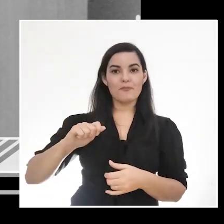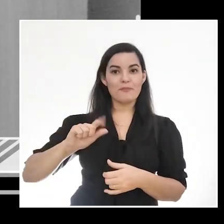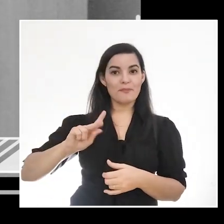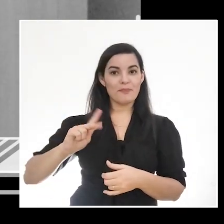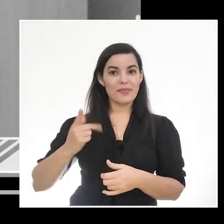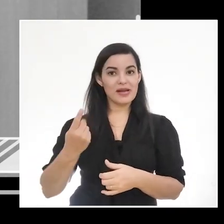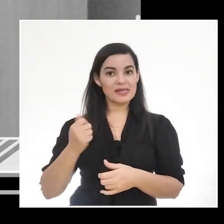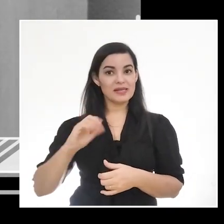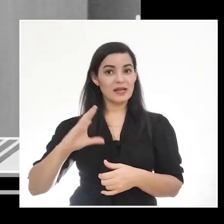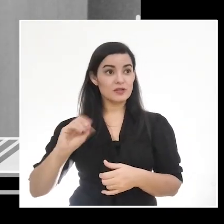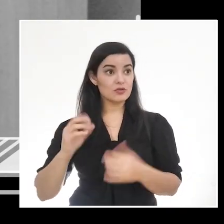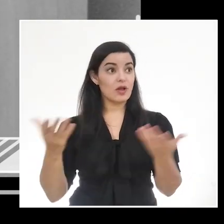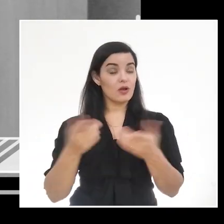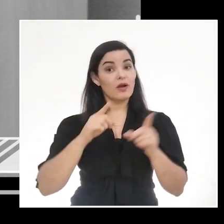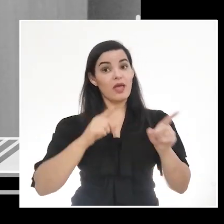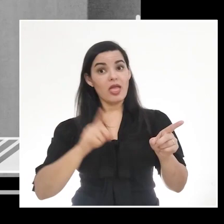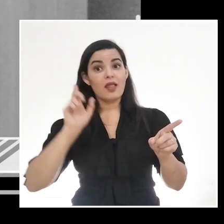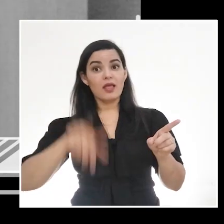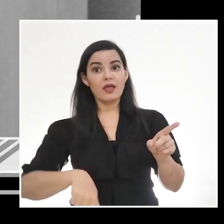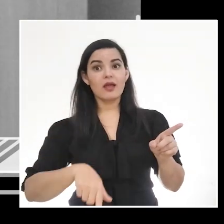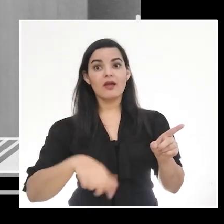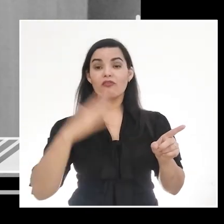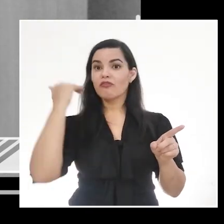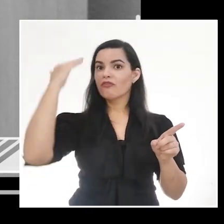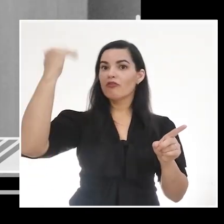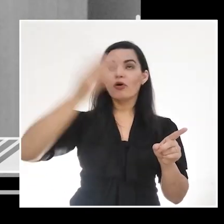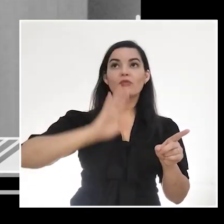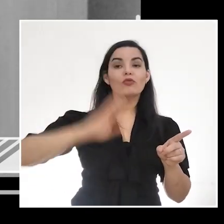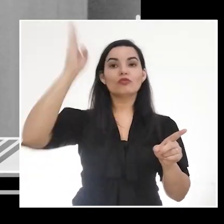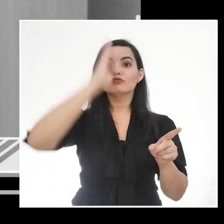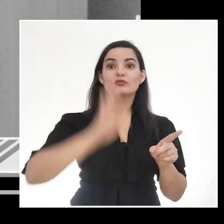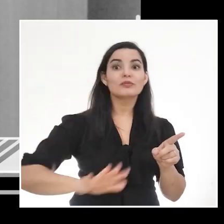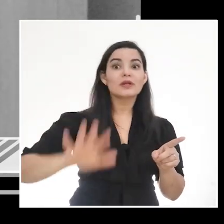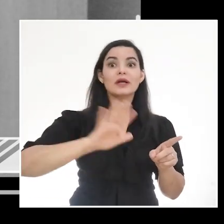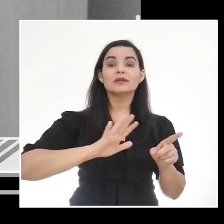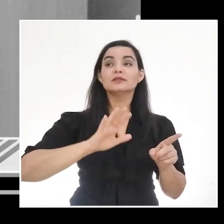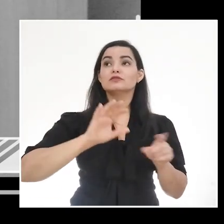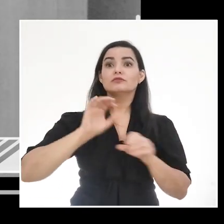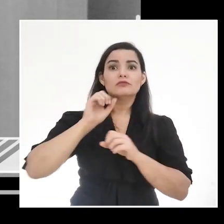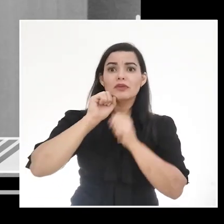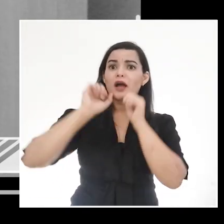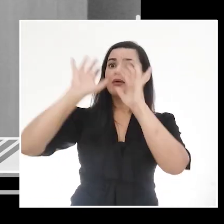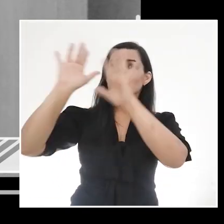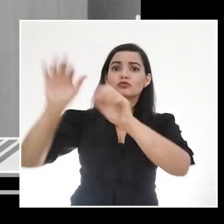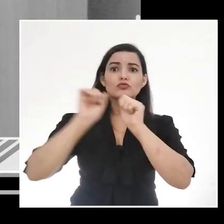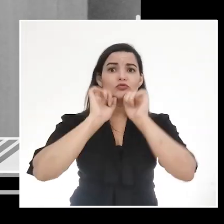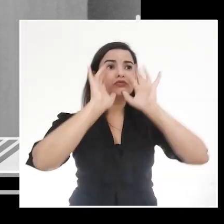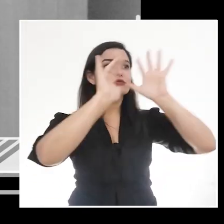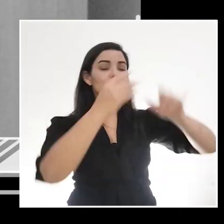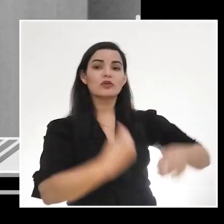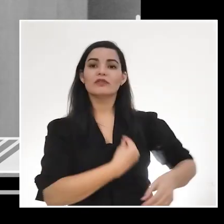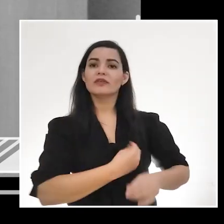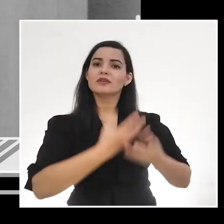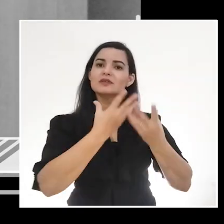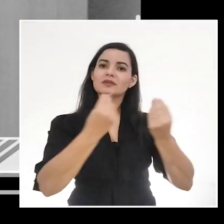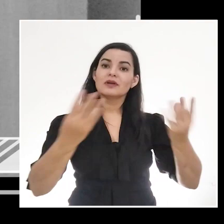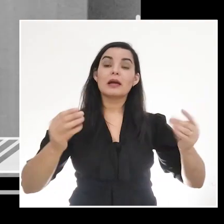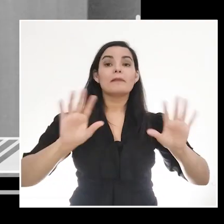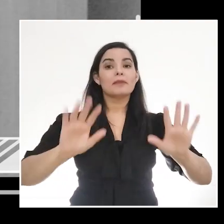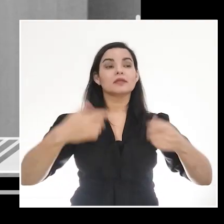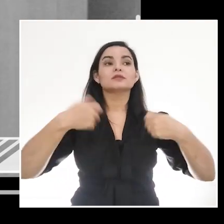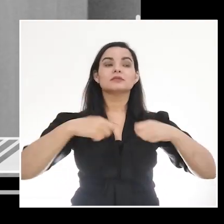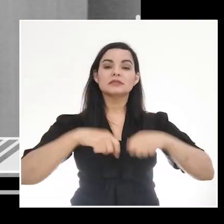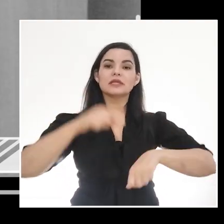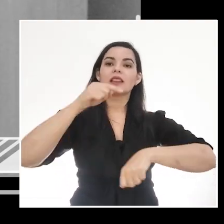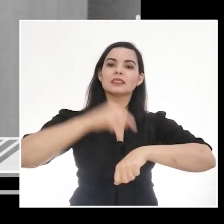E foi aí que ele virou o Palhaço Paulinho hoje. É um cara que está aí no Brasil todo, sendo bênção, né? Mas